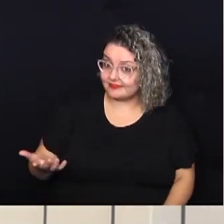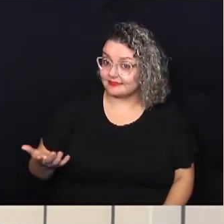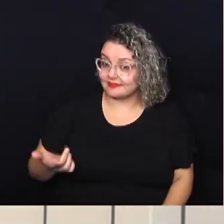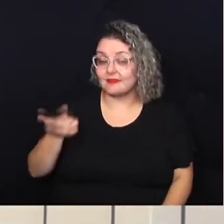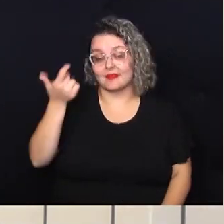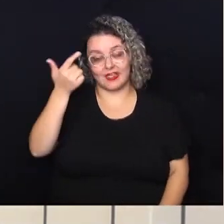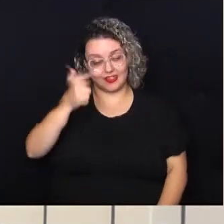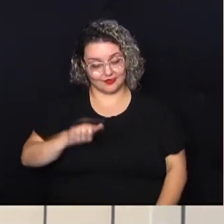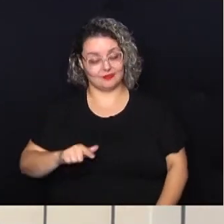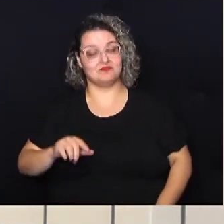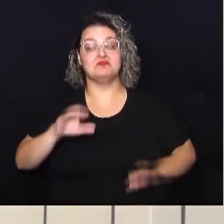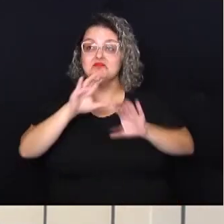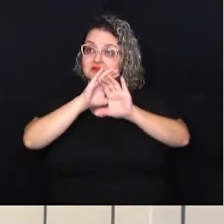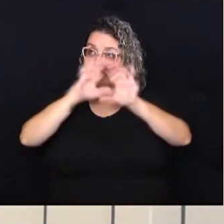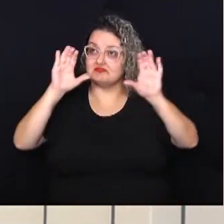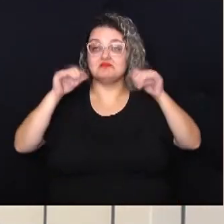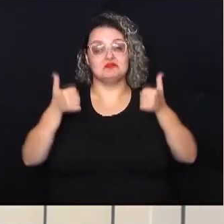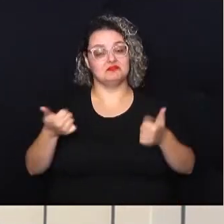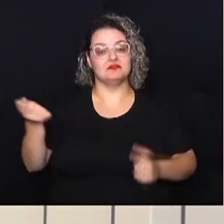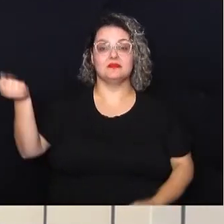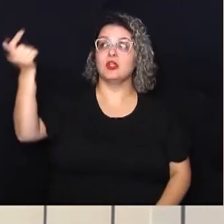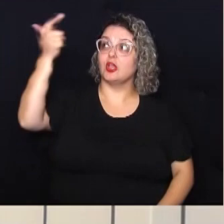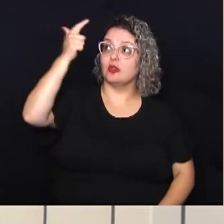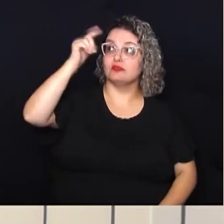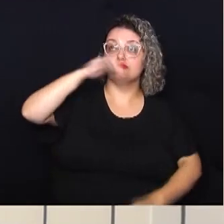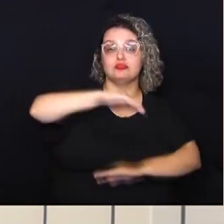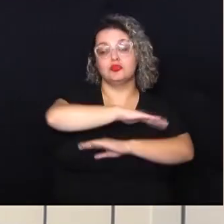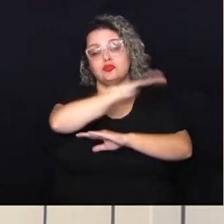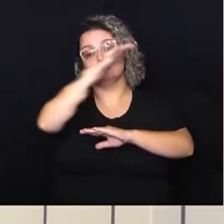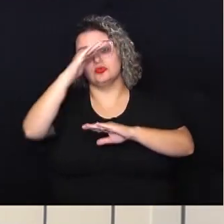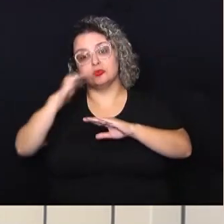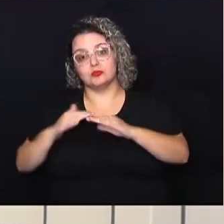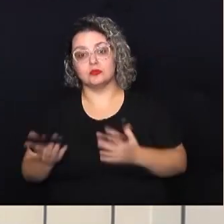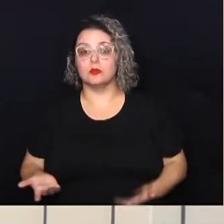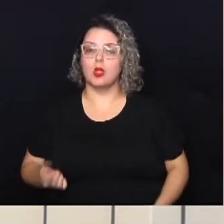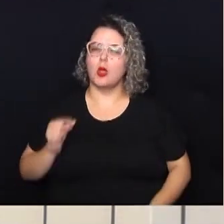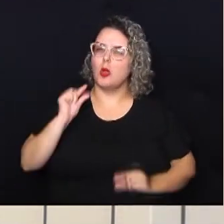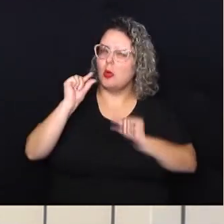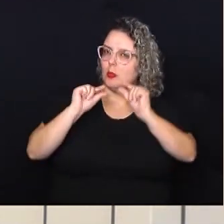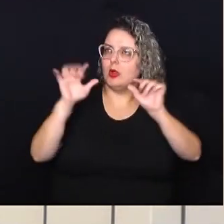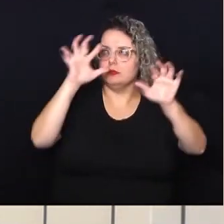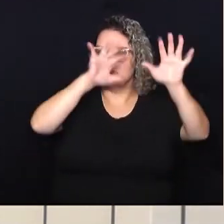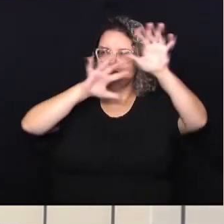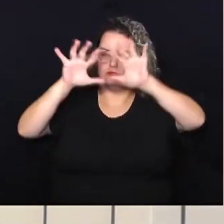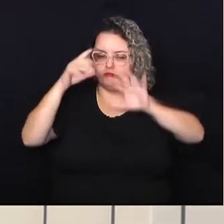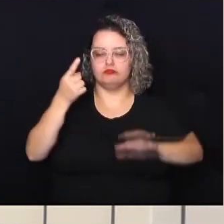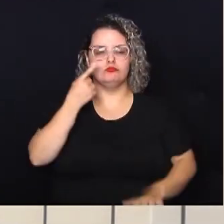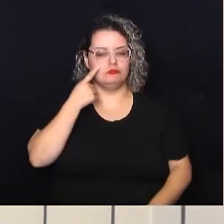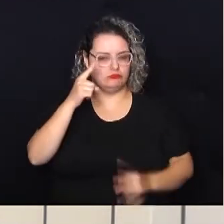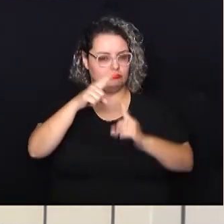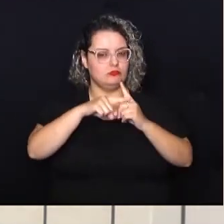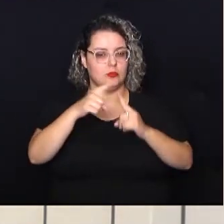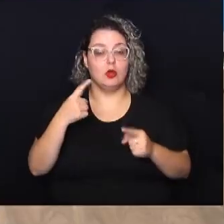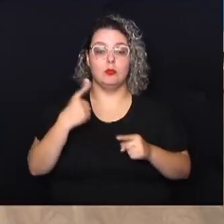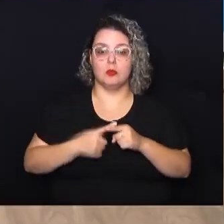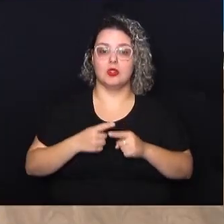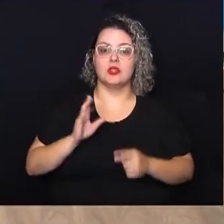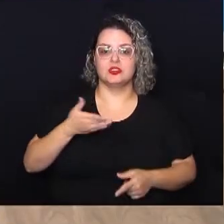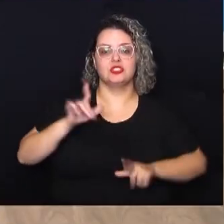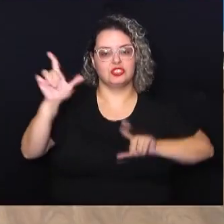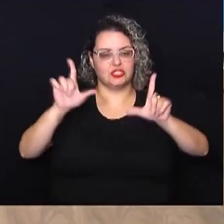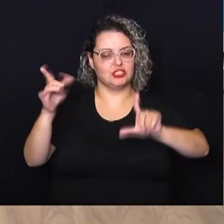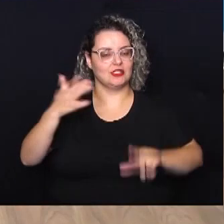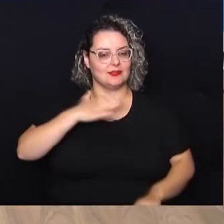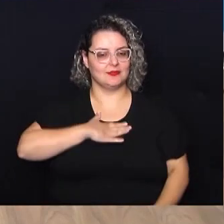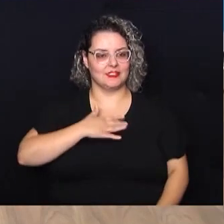segue tempo estável com o sol aparecendo durante todo o dia, pouca nebulosidade. Vamos às temperaturas, porque elas já estão aqui na minha